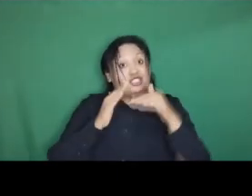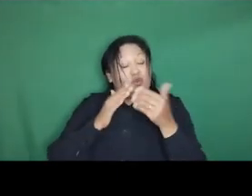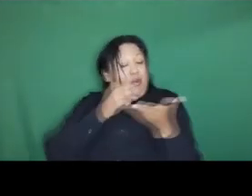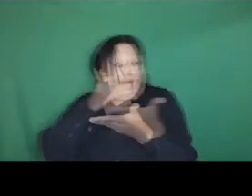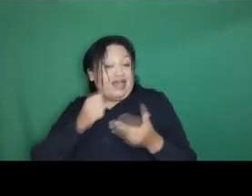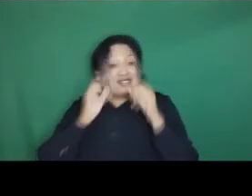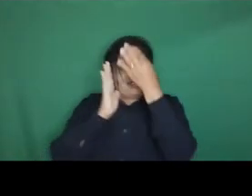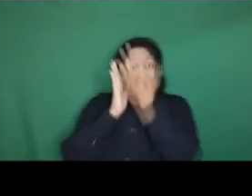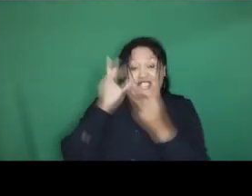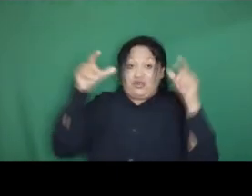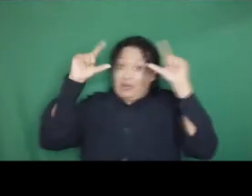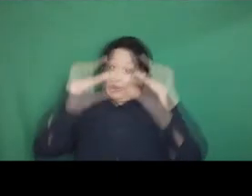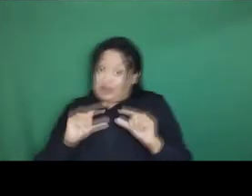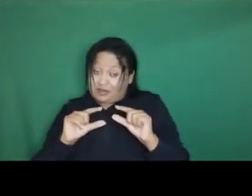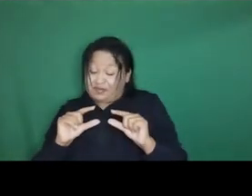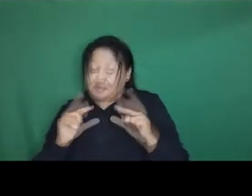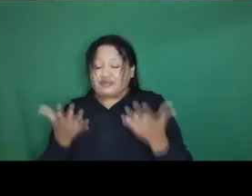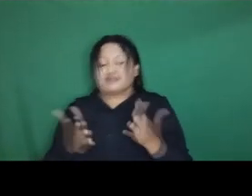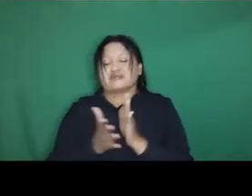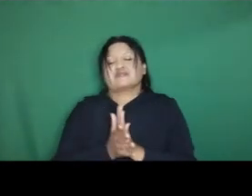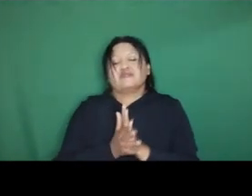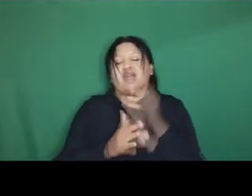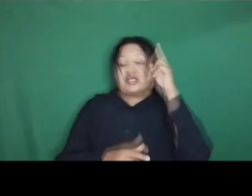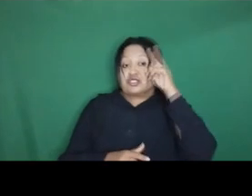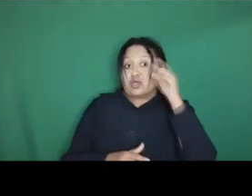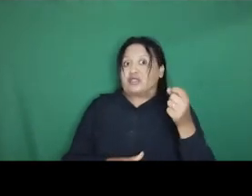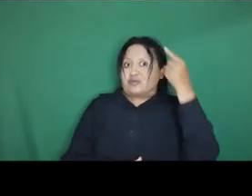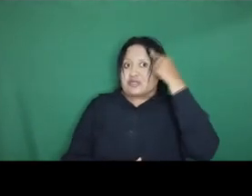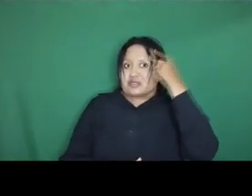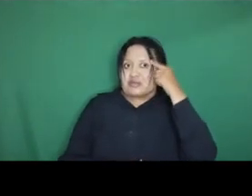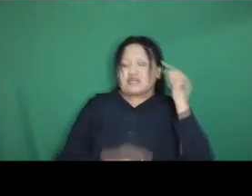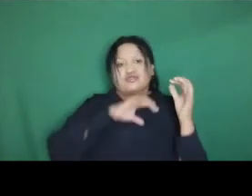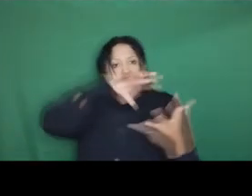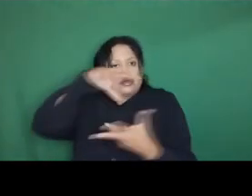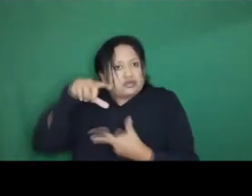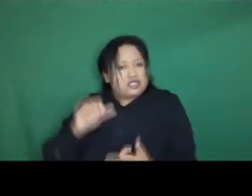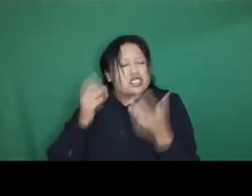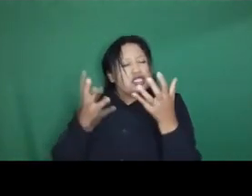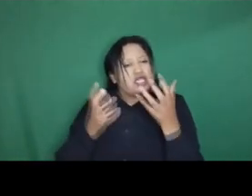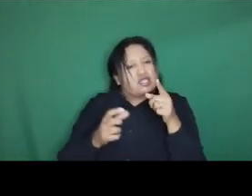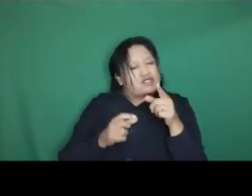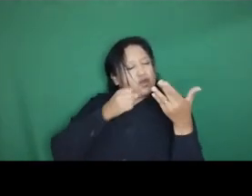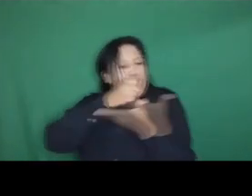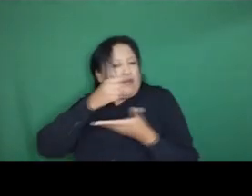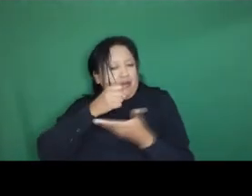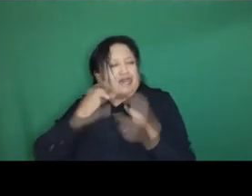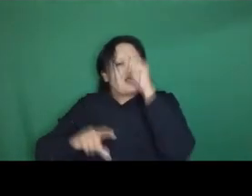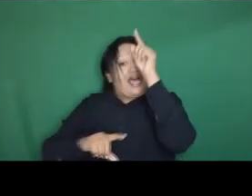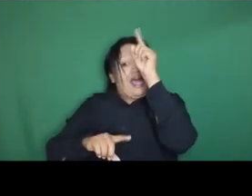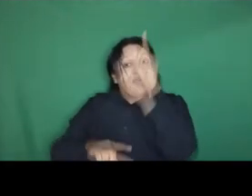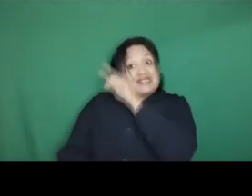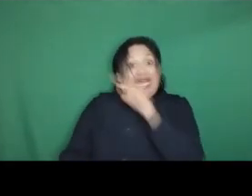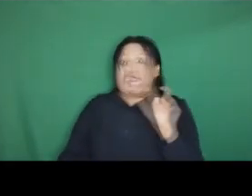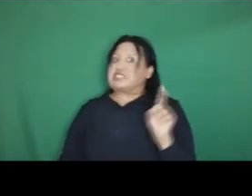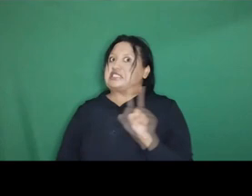sobre a história do pensamento geográfico ele pede que você com base nas informações de um texto assinale a opção que não